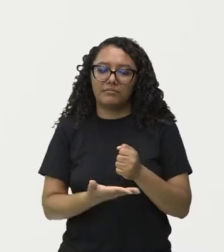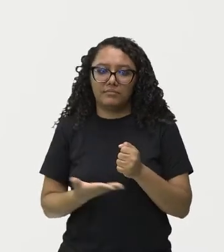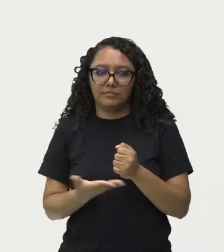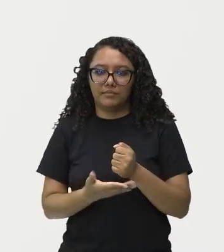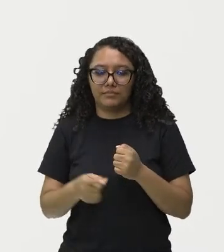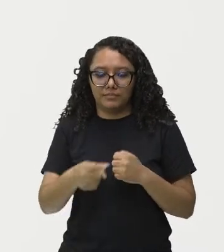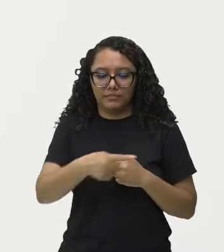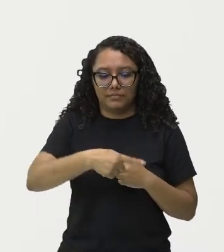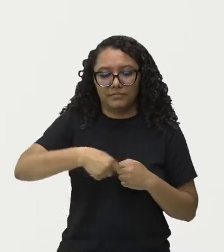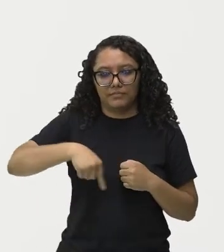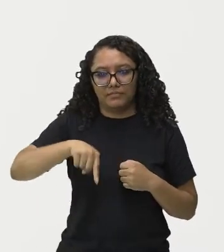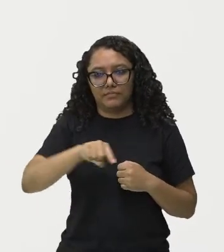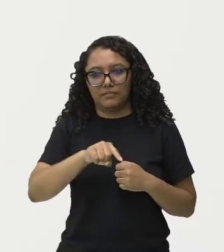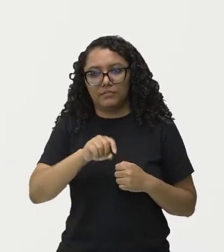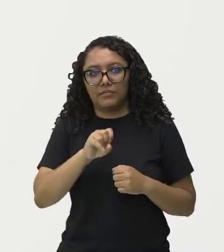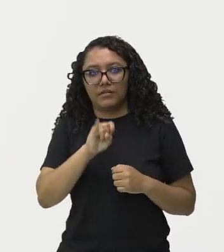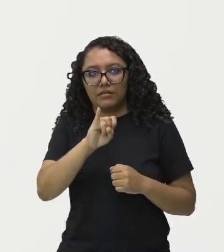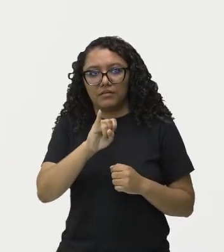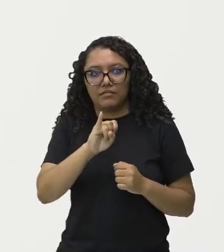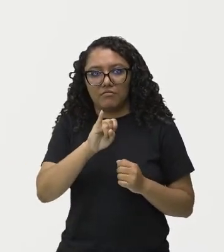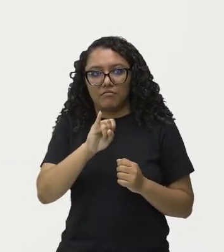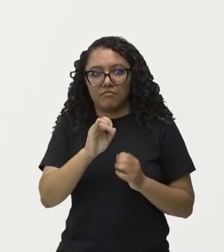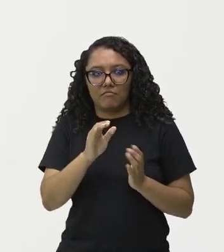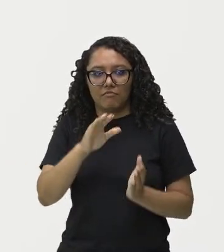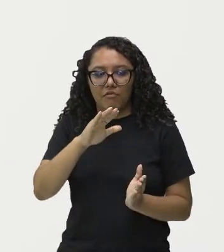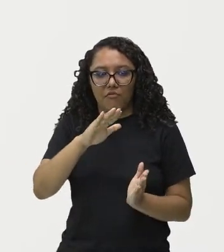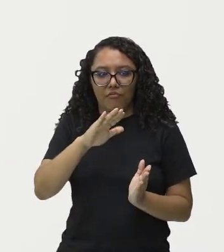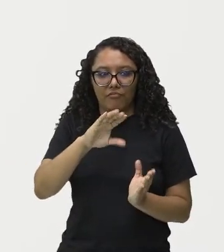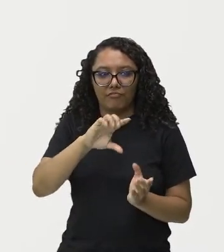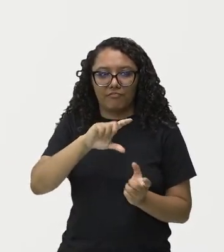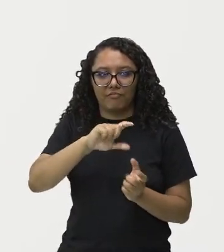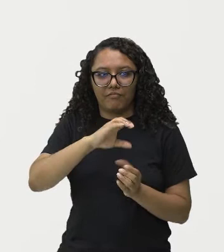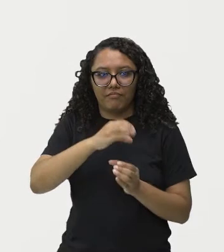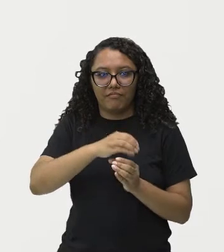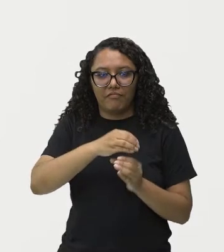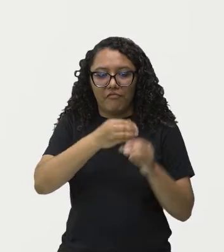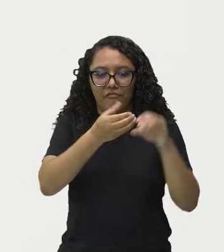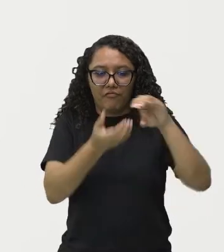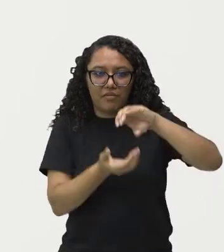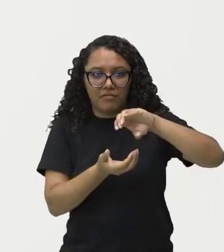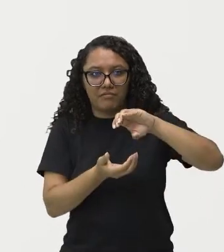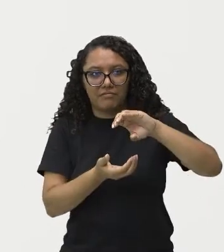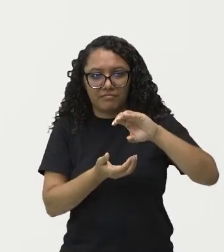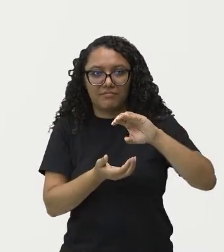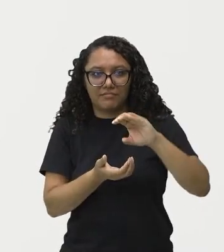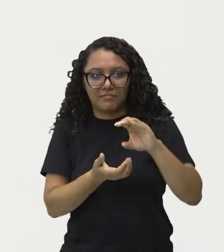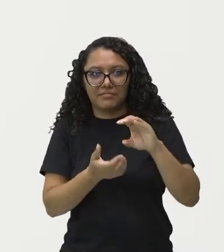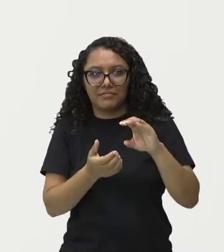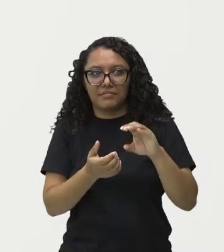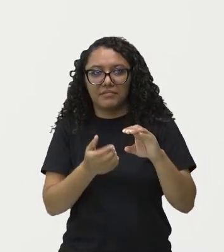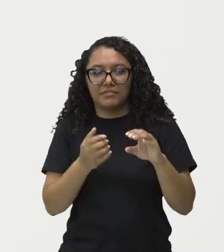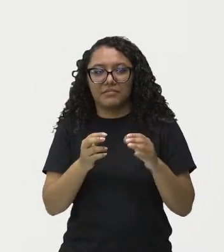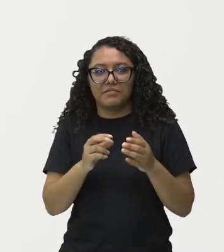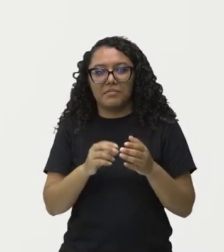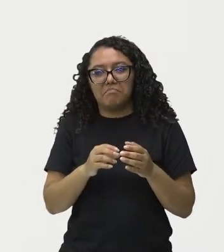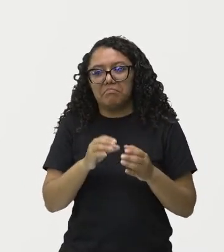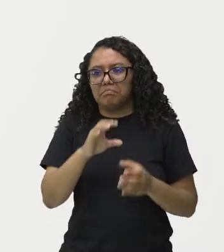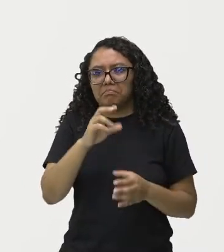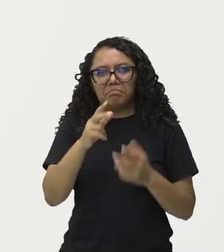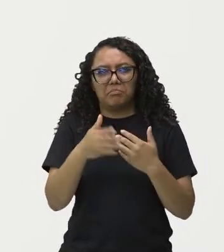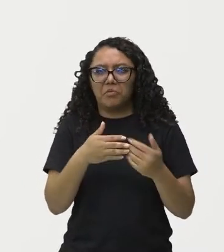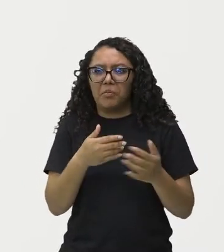tá? Se eu virar esse cilindro de ponta cabeça, o que era o fundo passa a ser a tampa, né, e